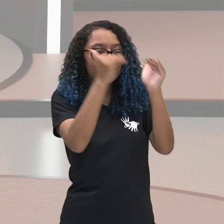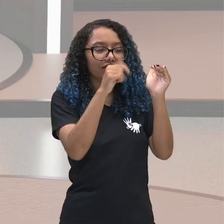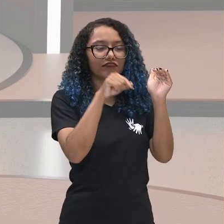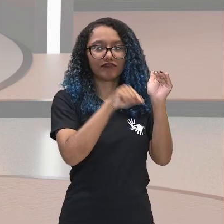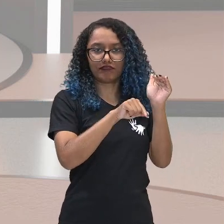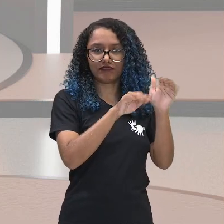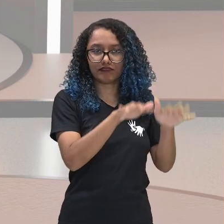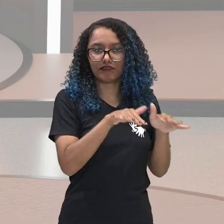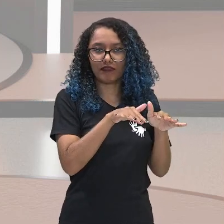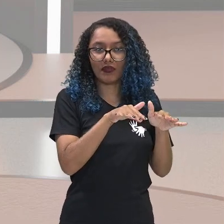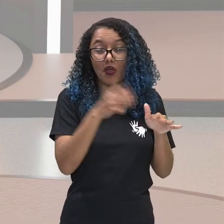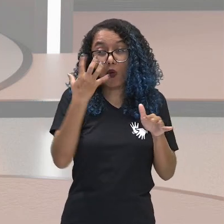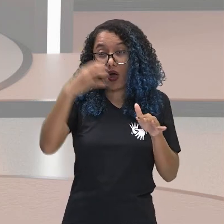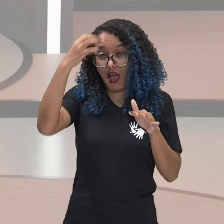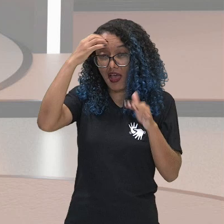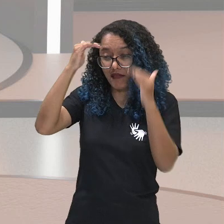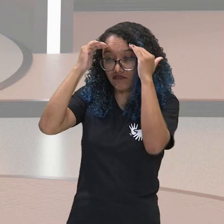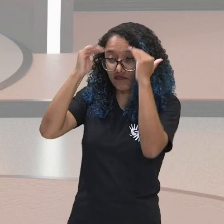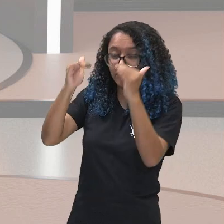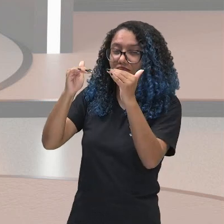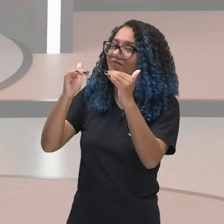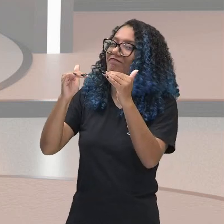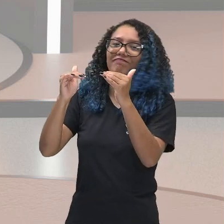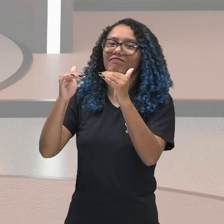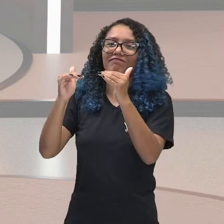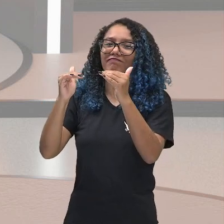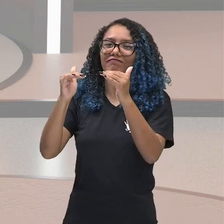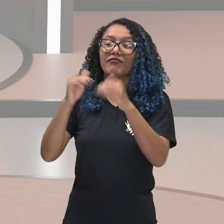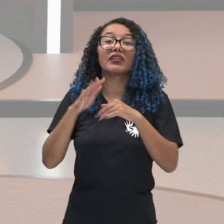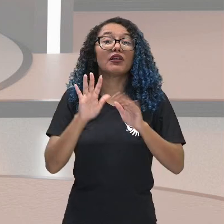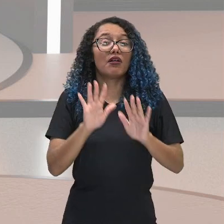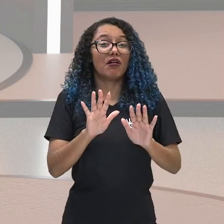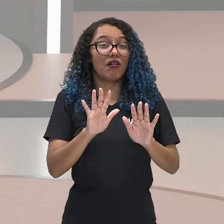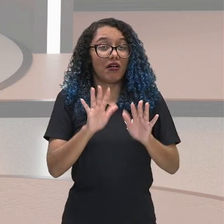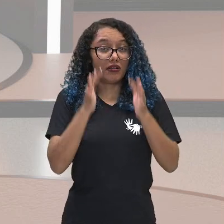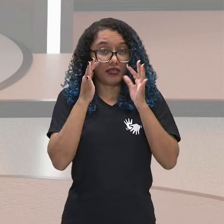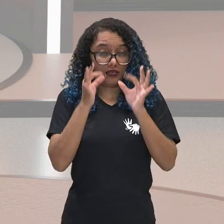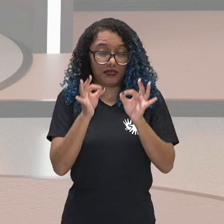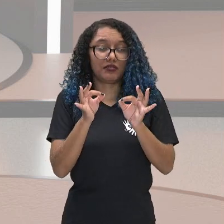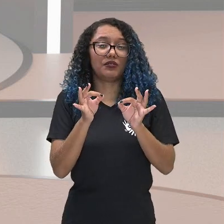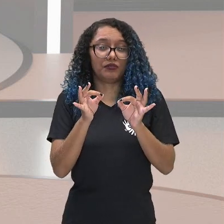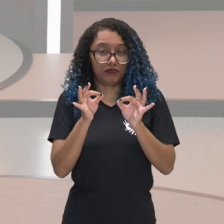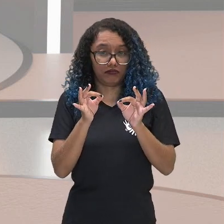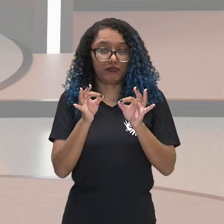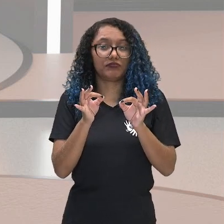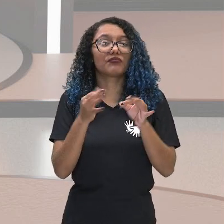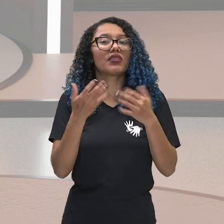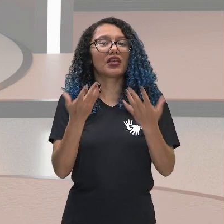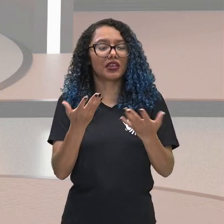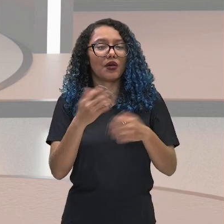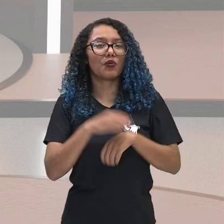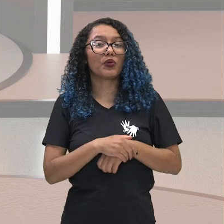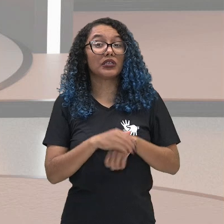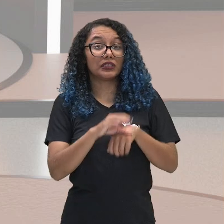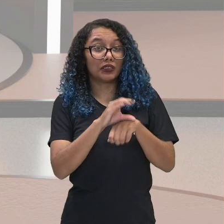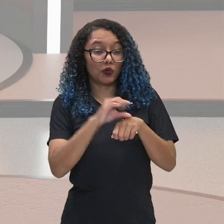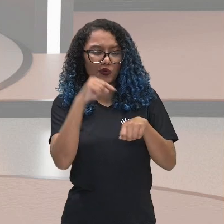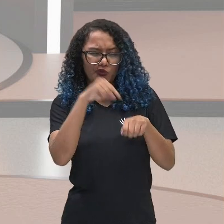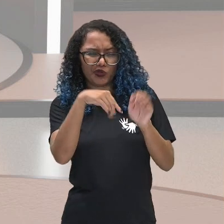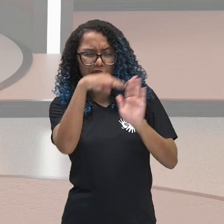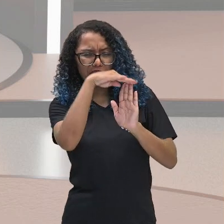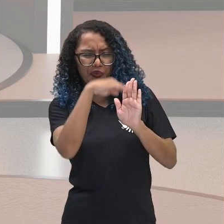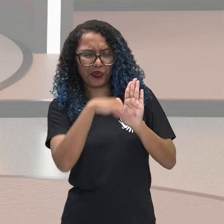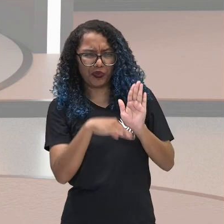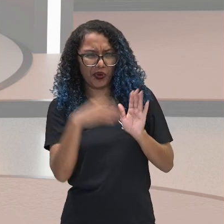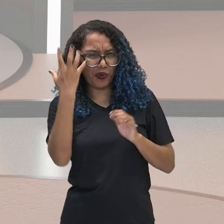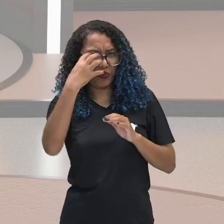não às ordens do imperador. Opa! Então, essa Constituição de 1823, o imperador já fica meio chateado. Por